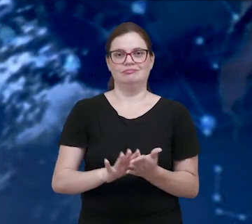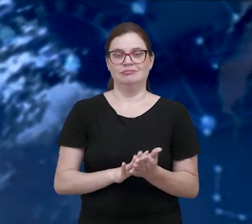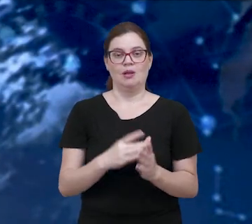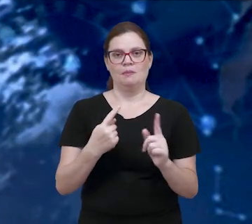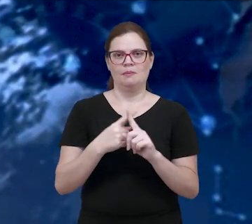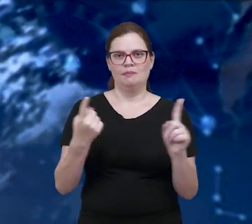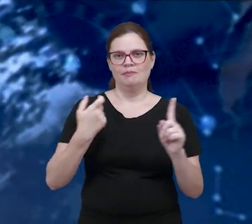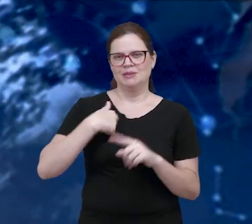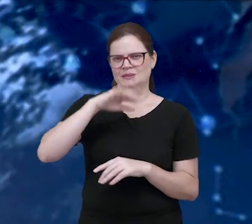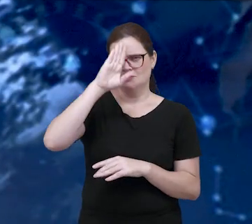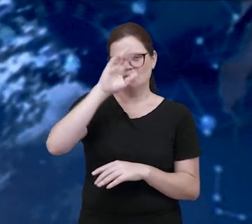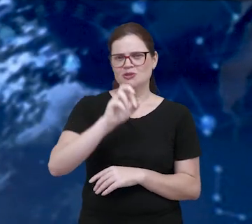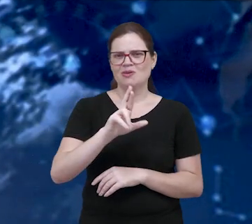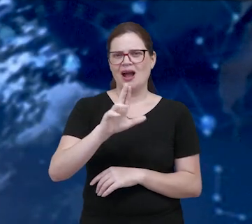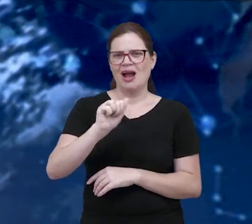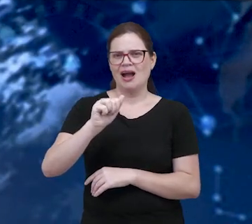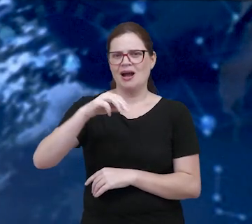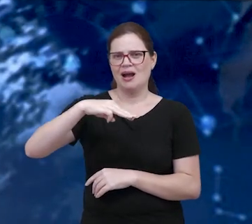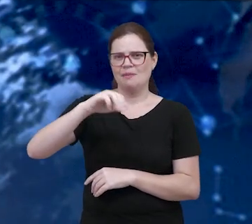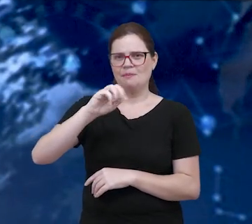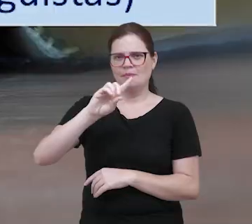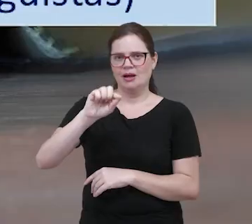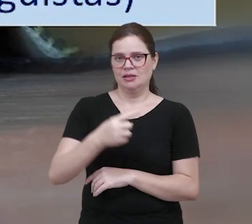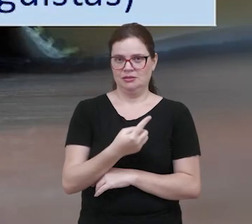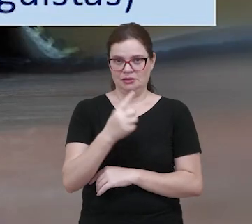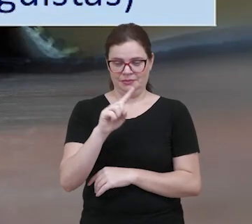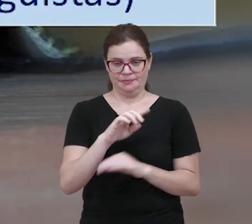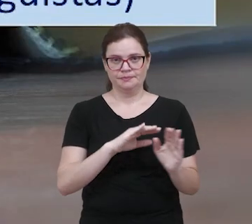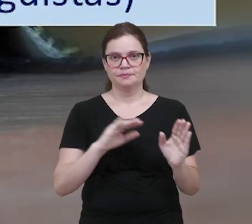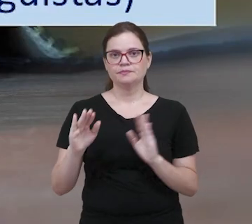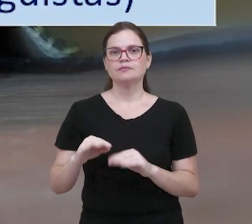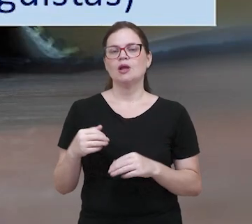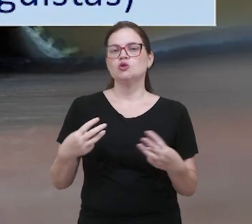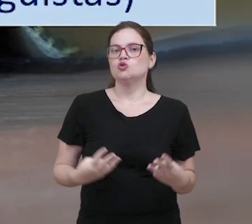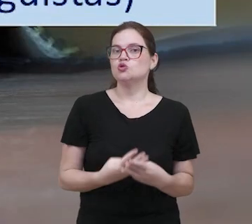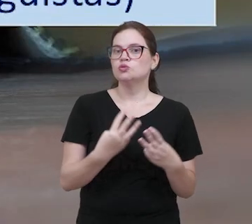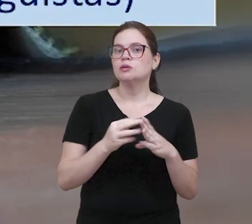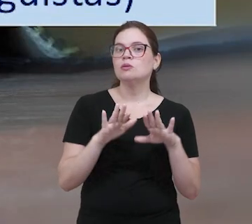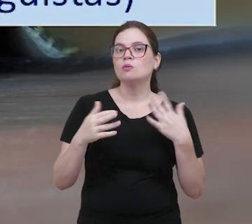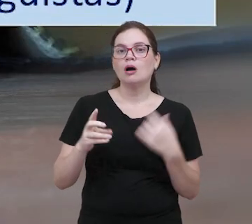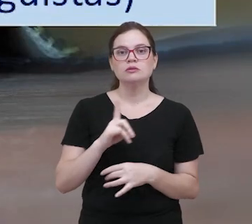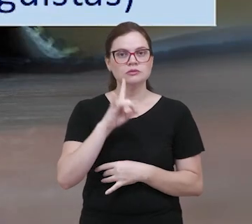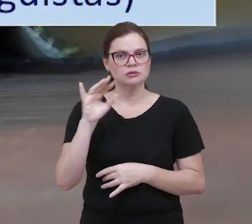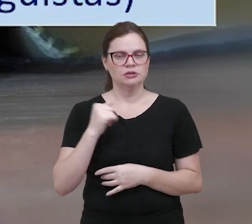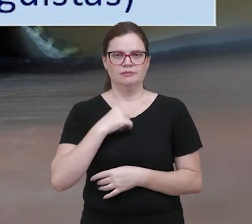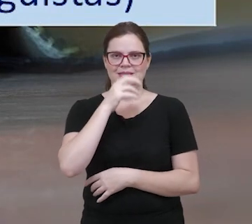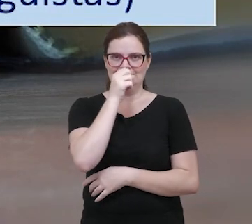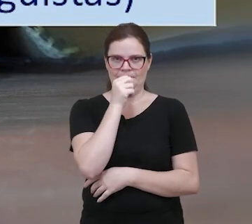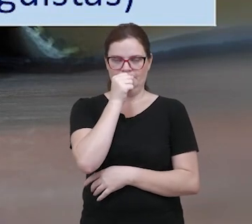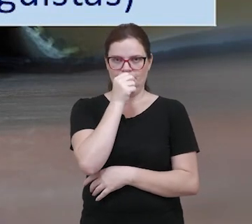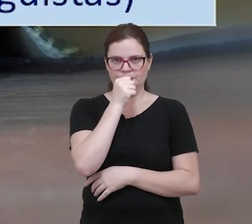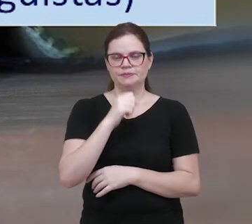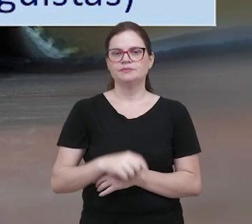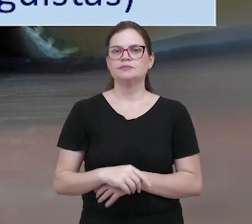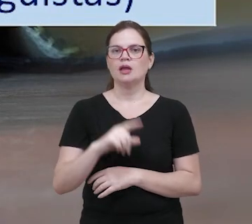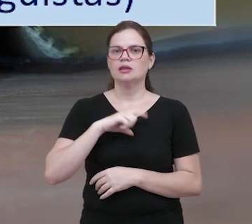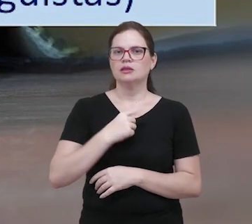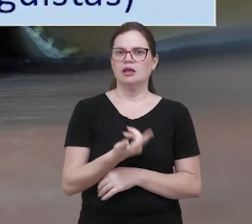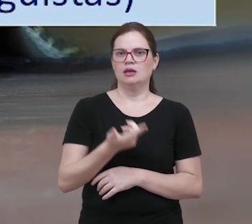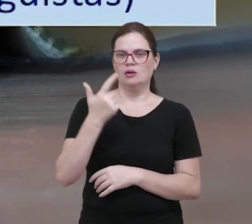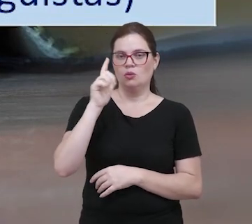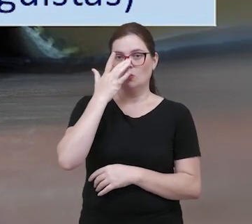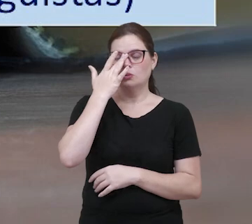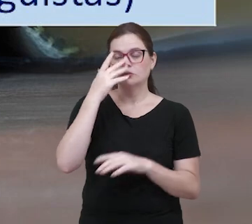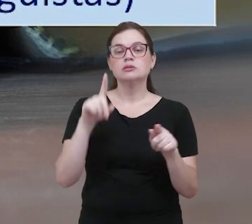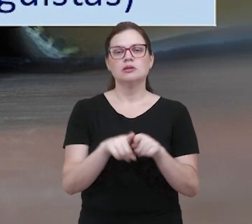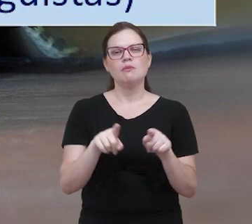no Ramadã, que chamam lá, né? Os judeus guardam o sábado, e muitos outros, que não são judeus, chamam de